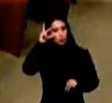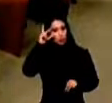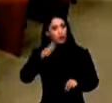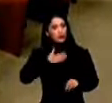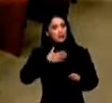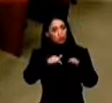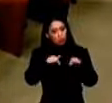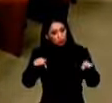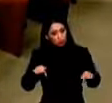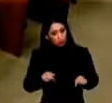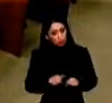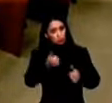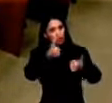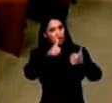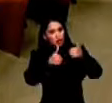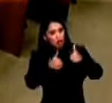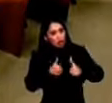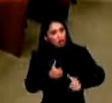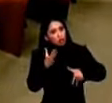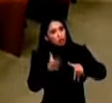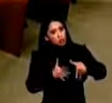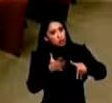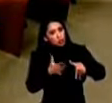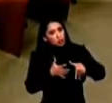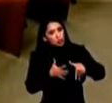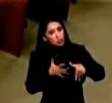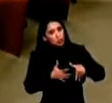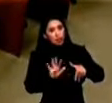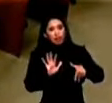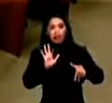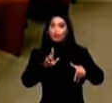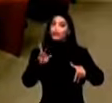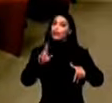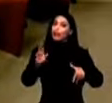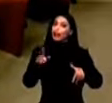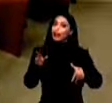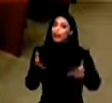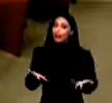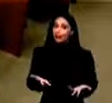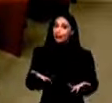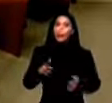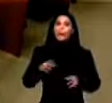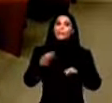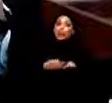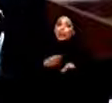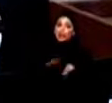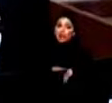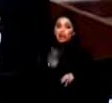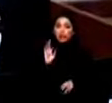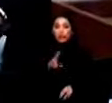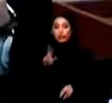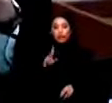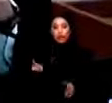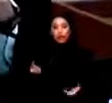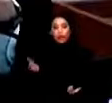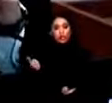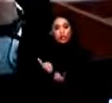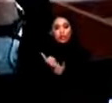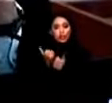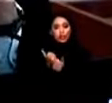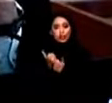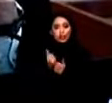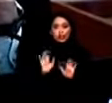tempo de verificar todas as sustentações orais. Não é o gabinete, são os ministros do Supremo Tribunal Federal. Eu ouço todos. A verdade é que é uma